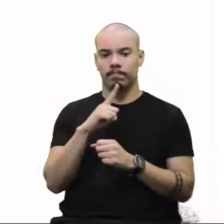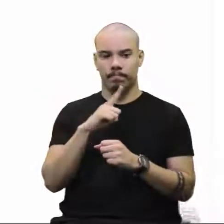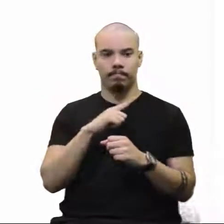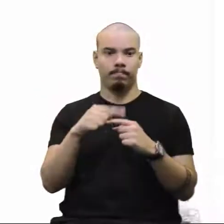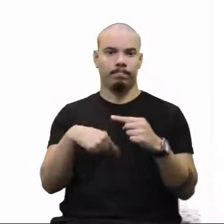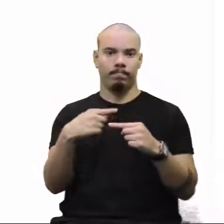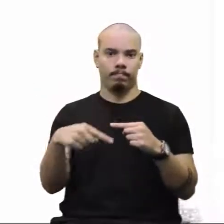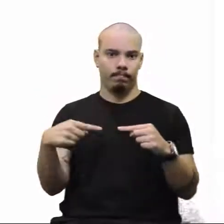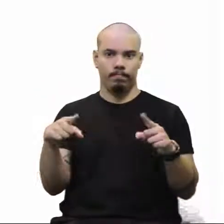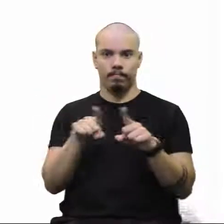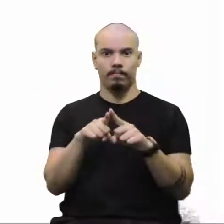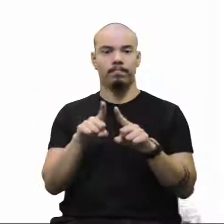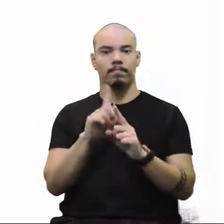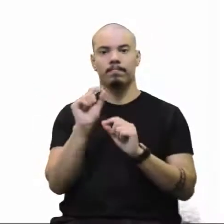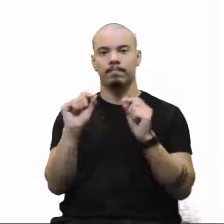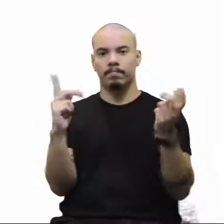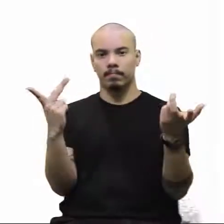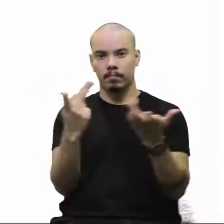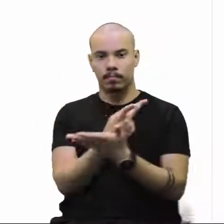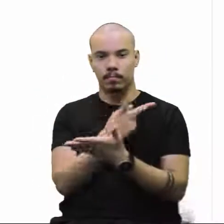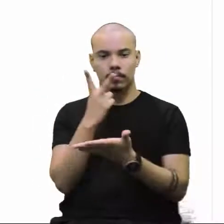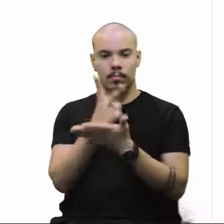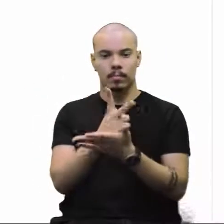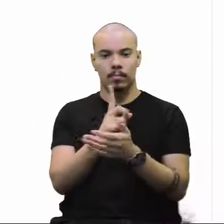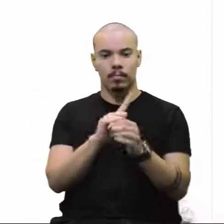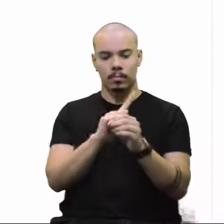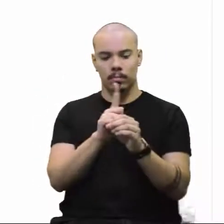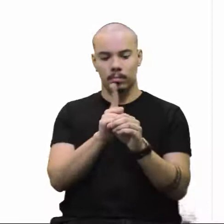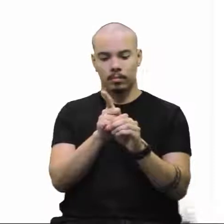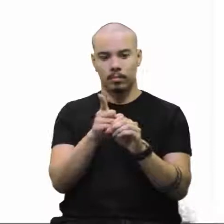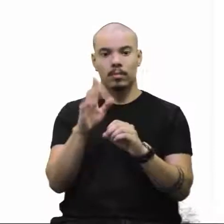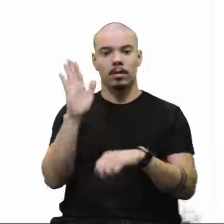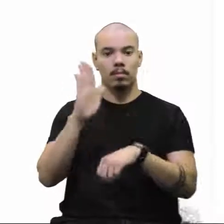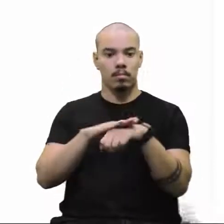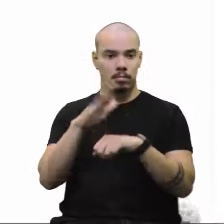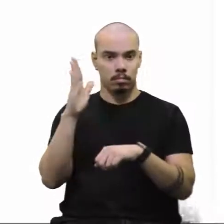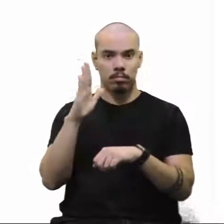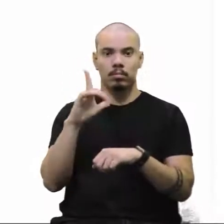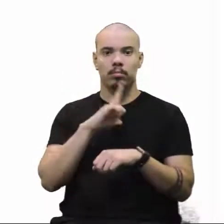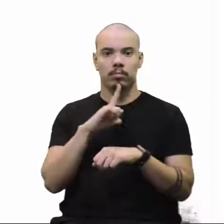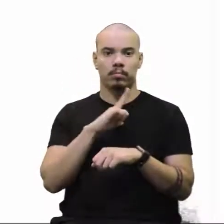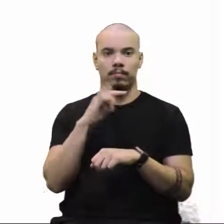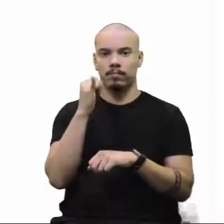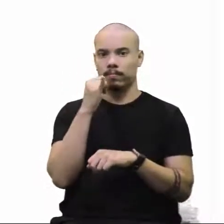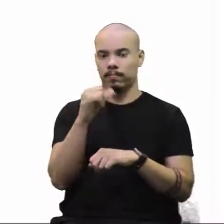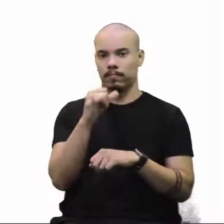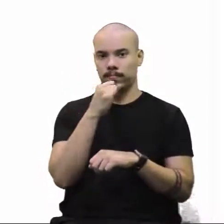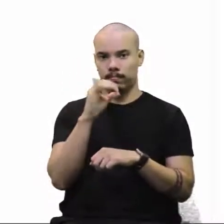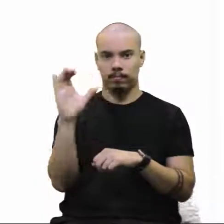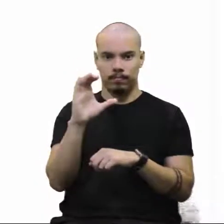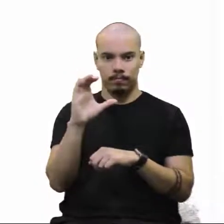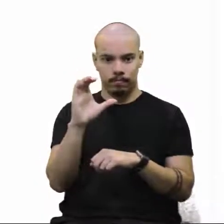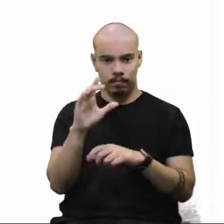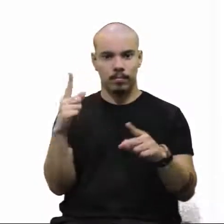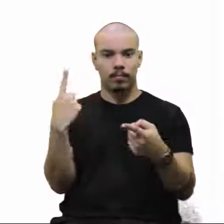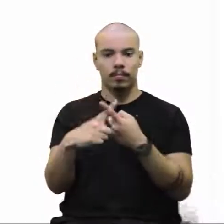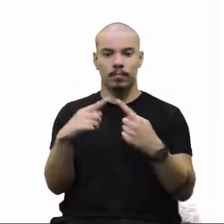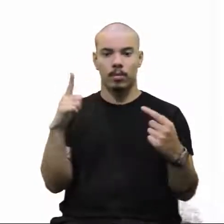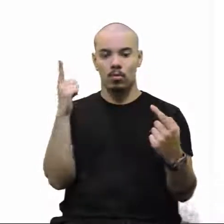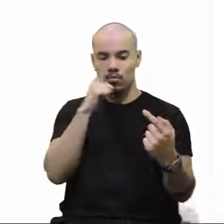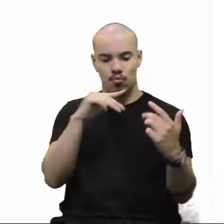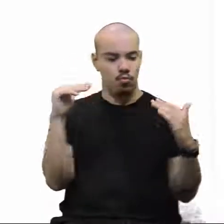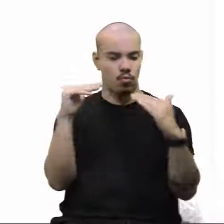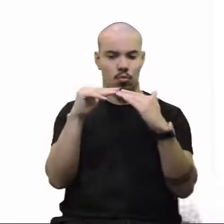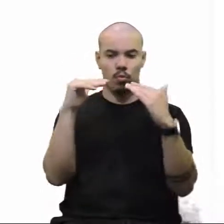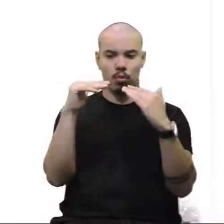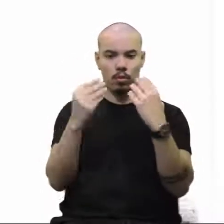O que acontece? Quanto mais girar, maior vai ser a corrente. Para que esse giro ocorra, tem que se igualar aí a